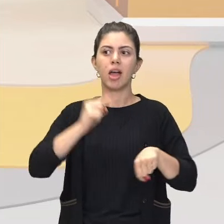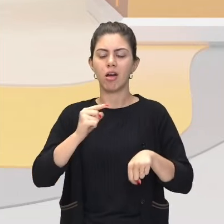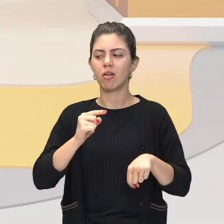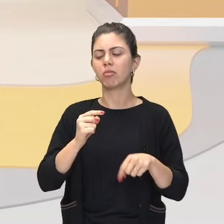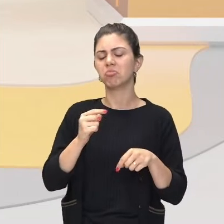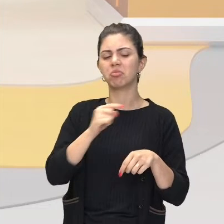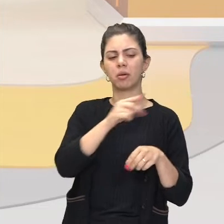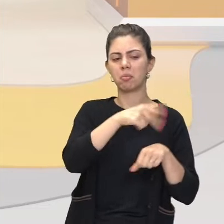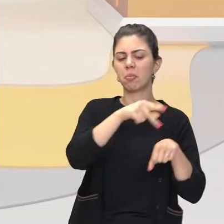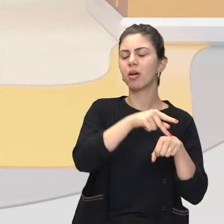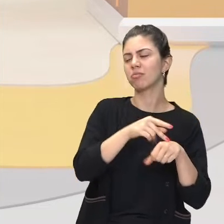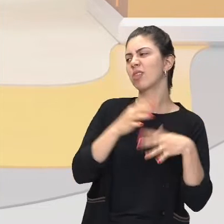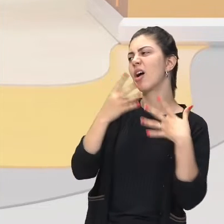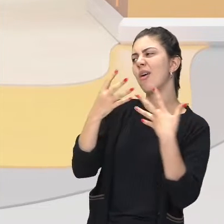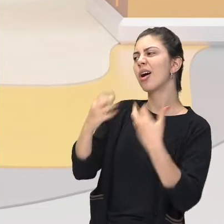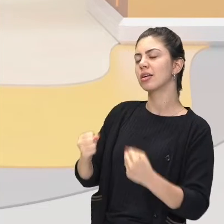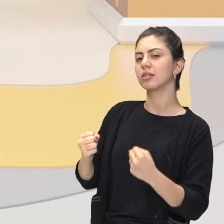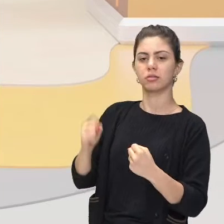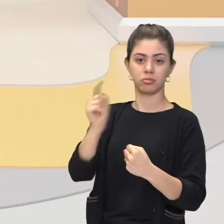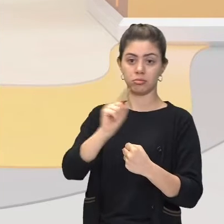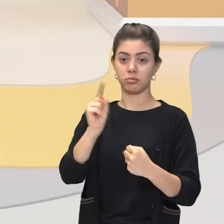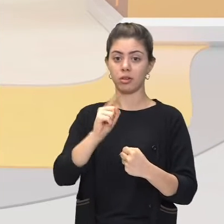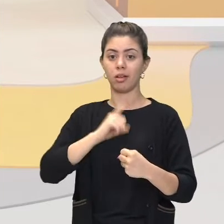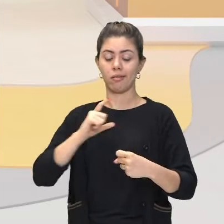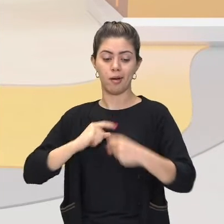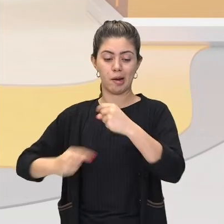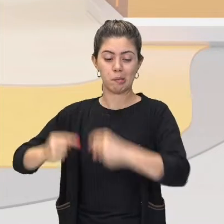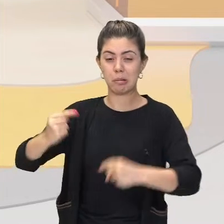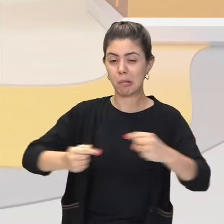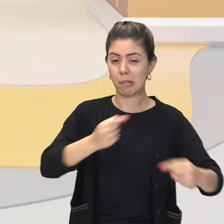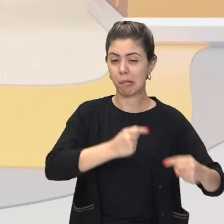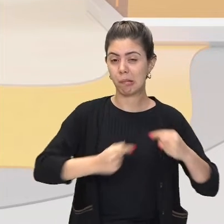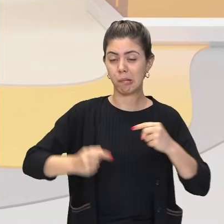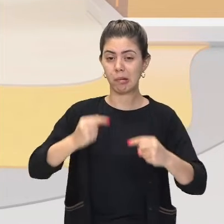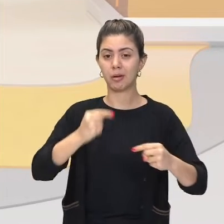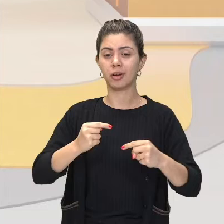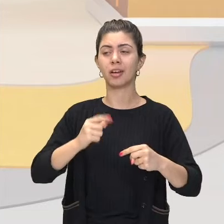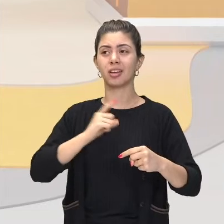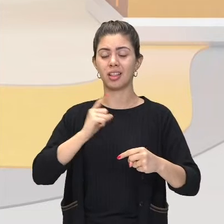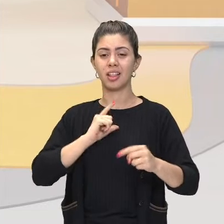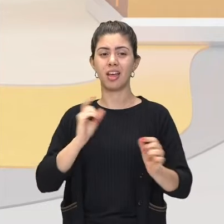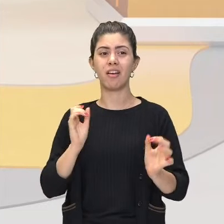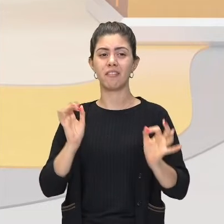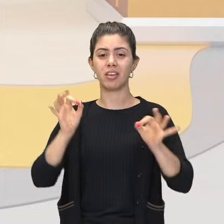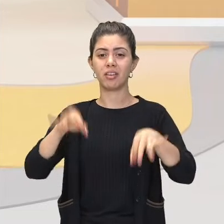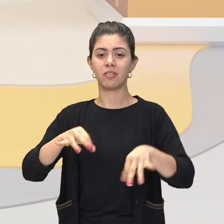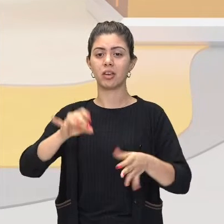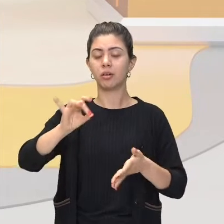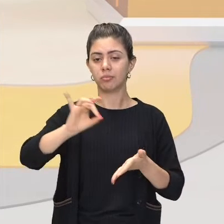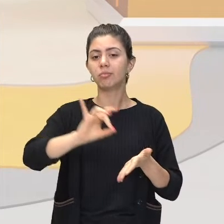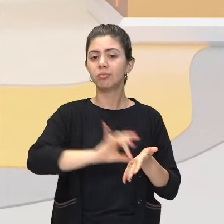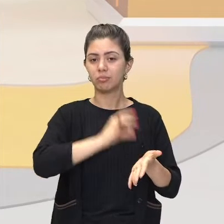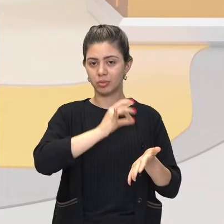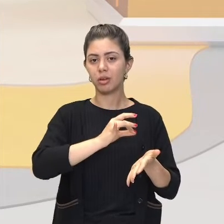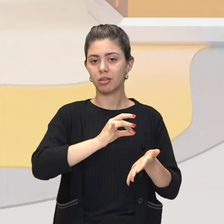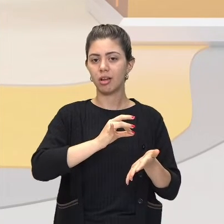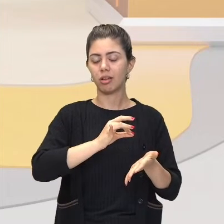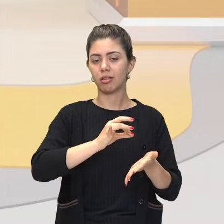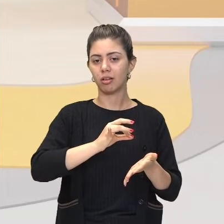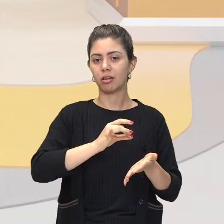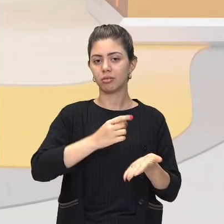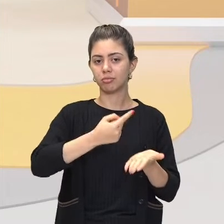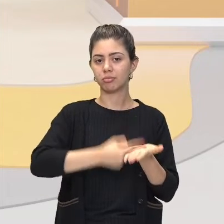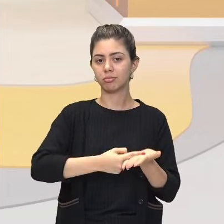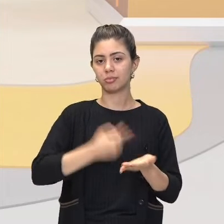amigável. Vão haver algumas disputas que serão encerradas somente após a assinatura de um tratado muito importante. Eu me